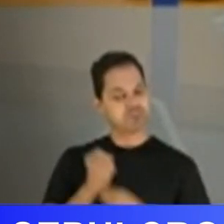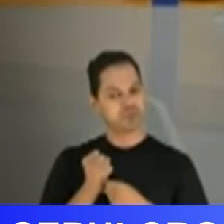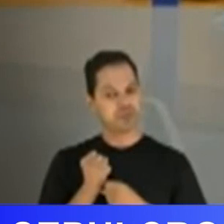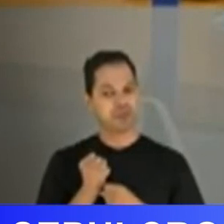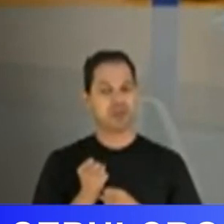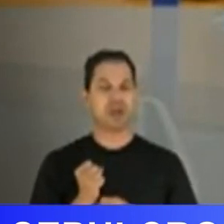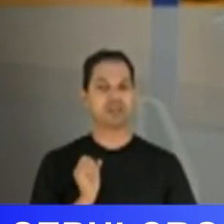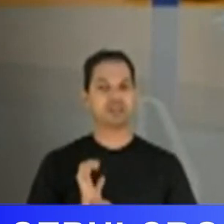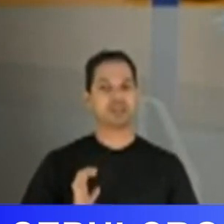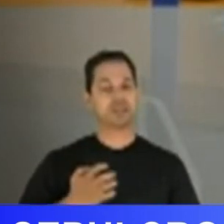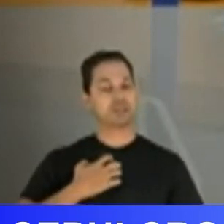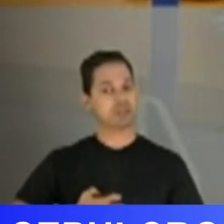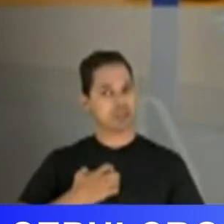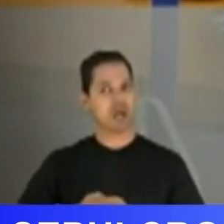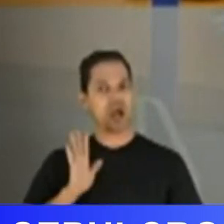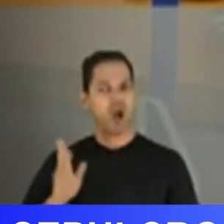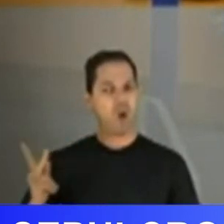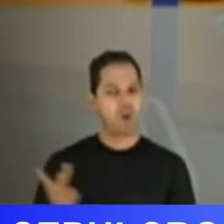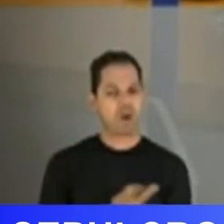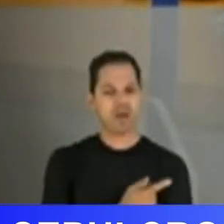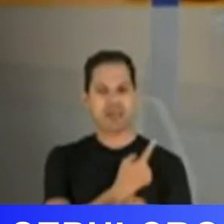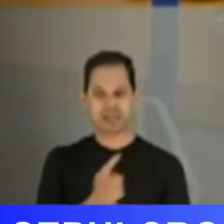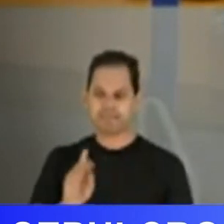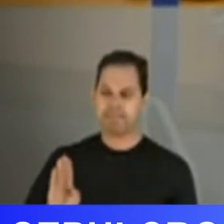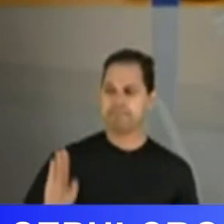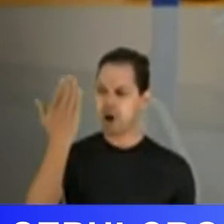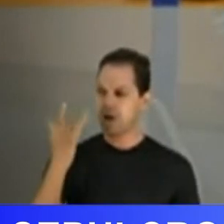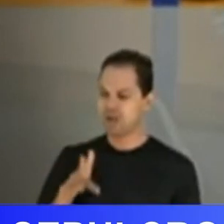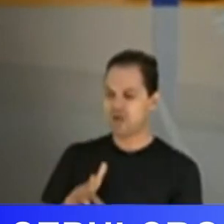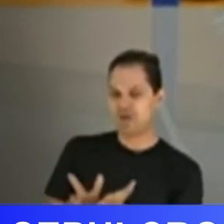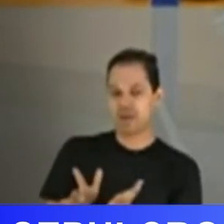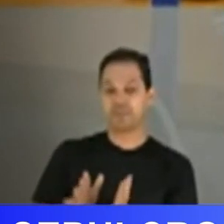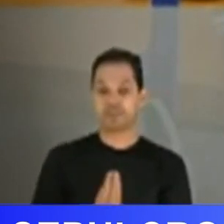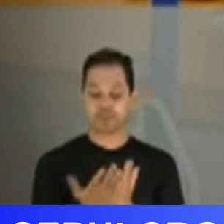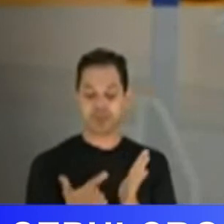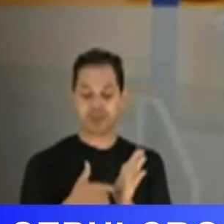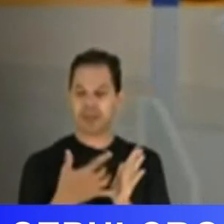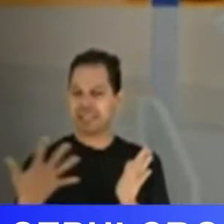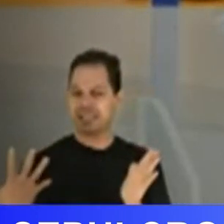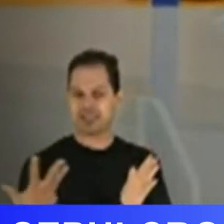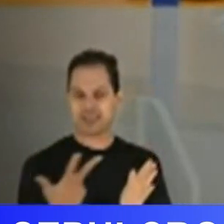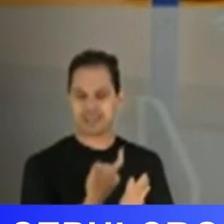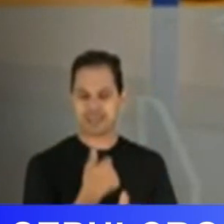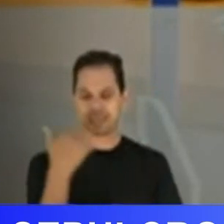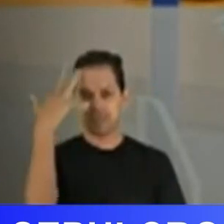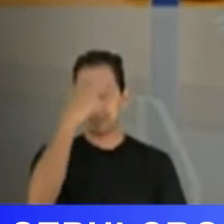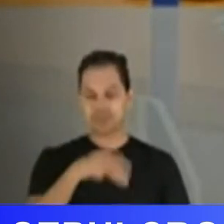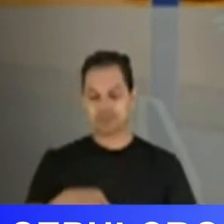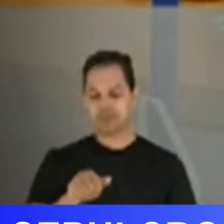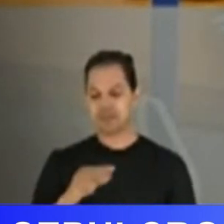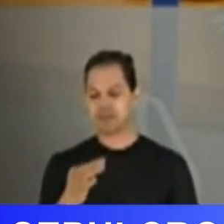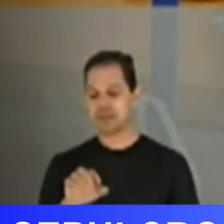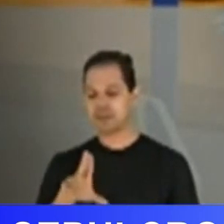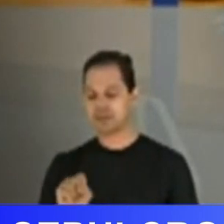mais áspero, sabe? Ele chamava de hipócrita. Olha uma das passagens mais belas que nós temos aqui em Mateus